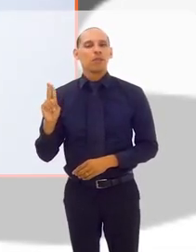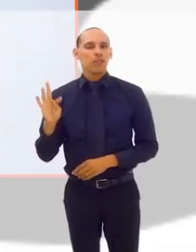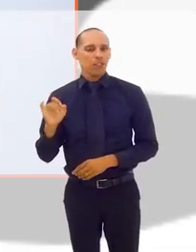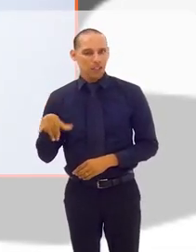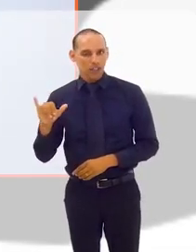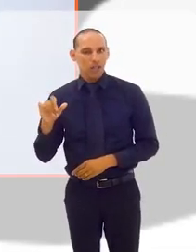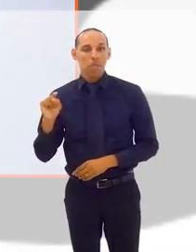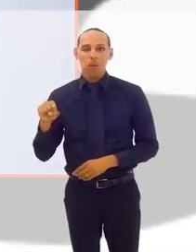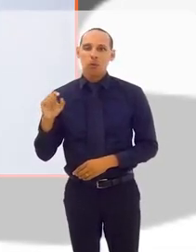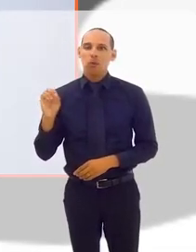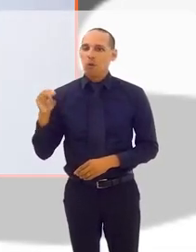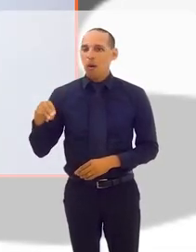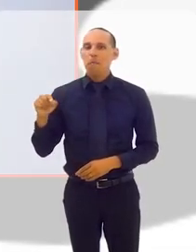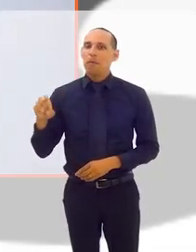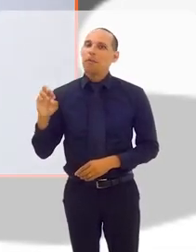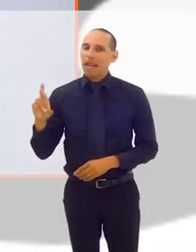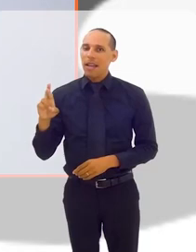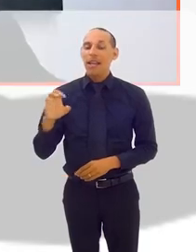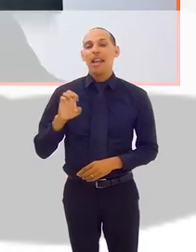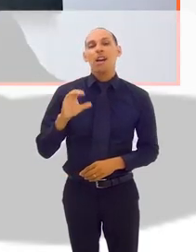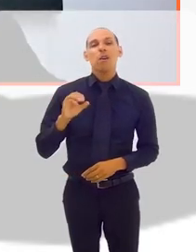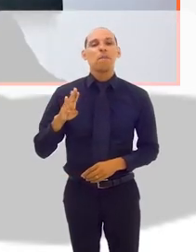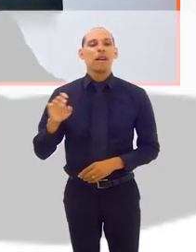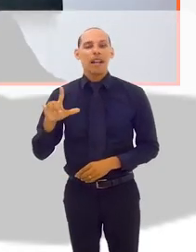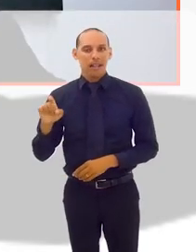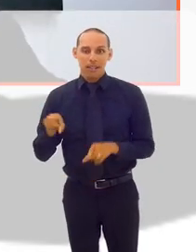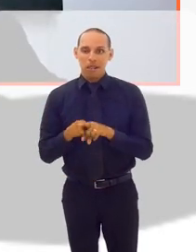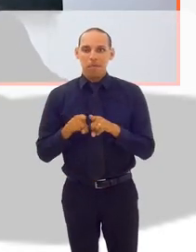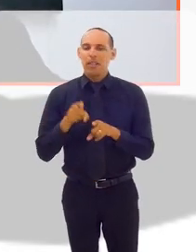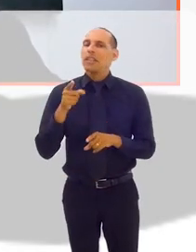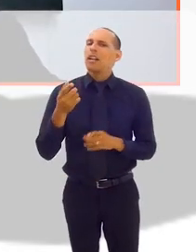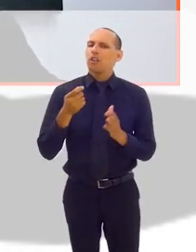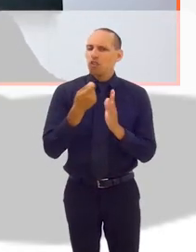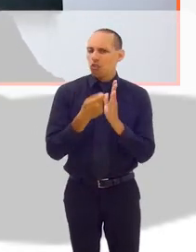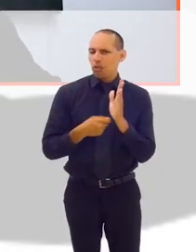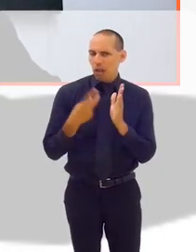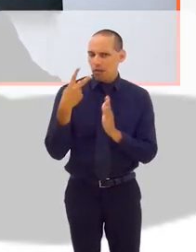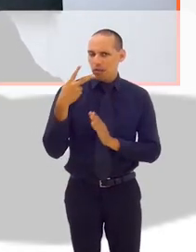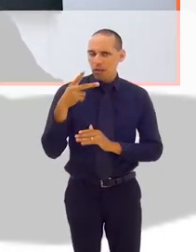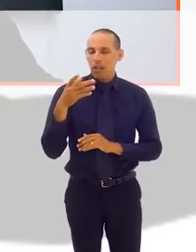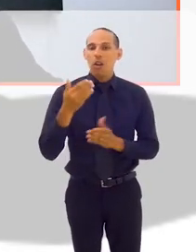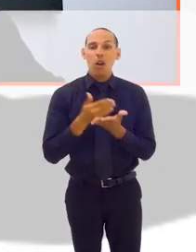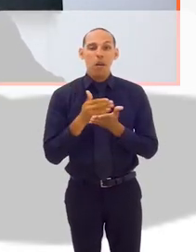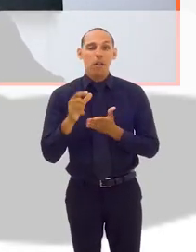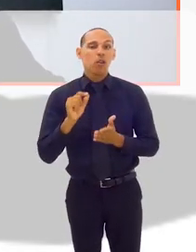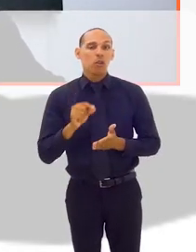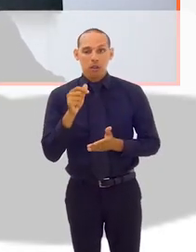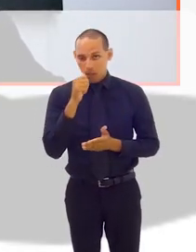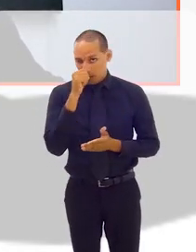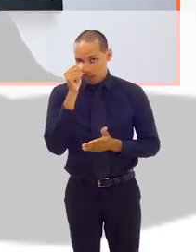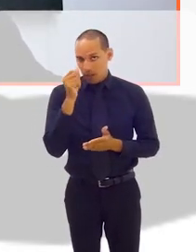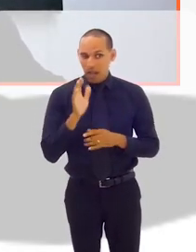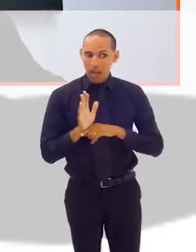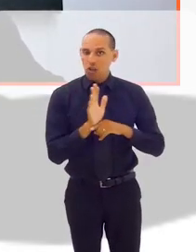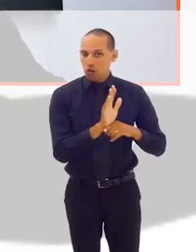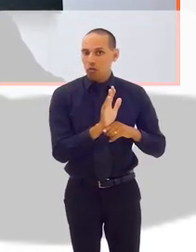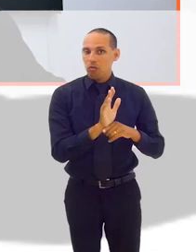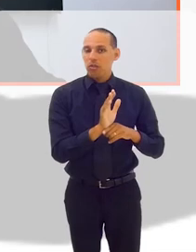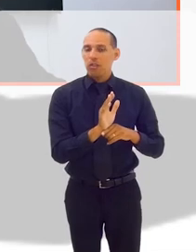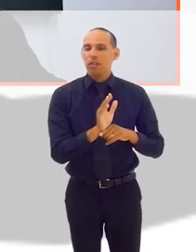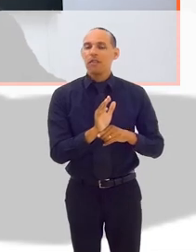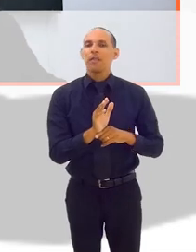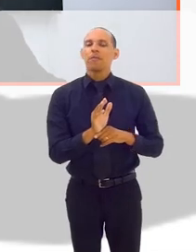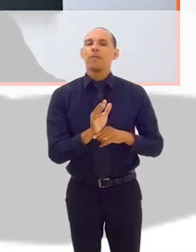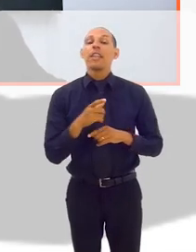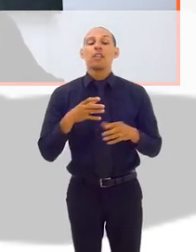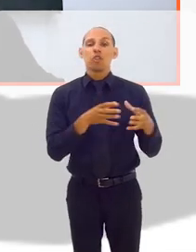Oficial, tenho Ecobelly. E a pessoa te escrevendo, você então começa esse processo de habilitar eu já